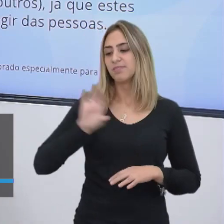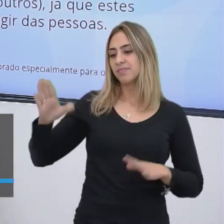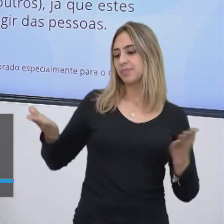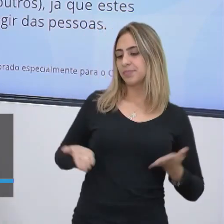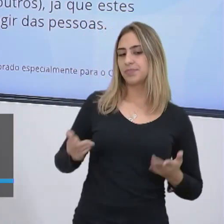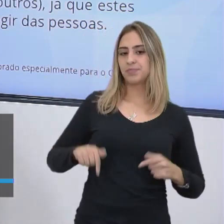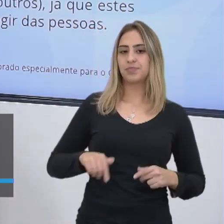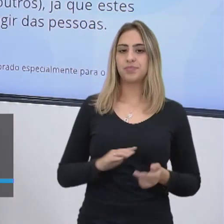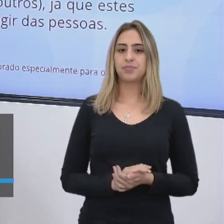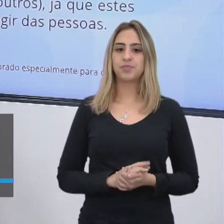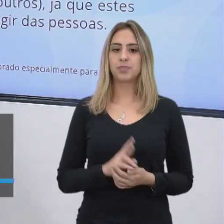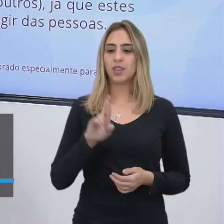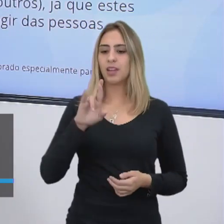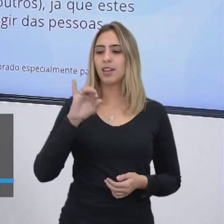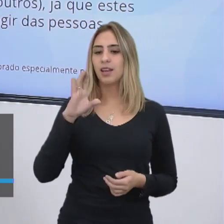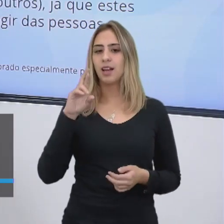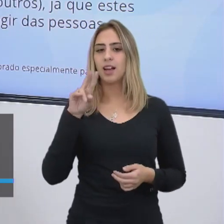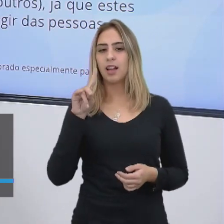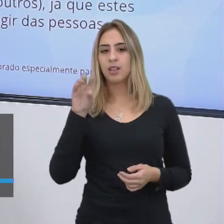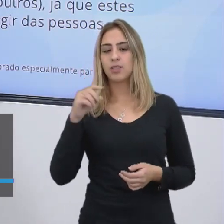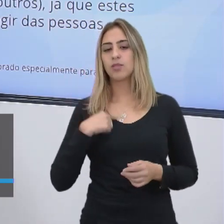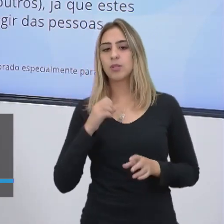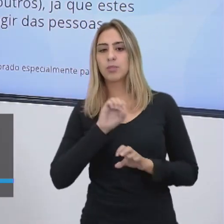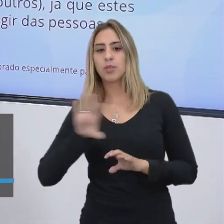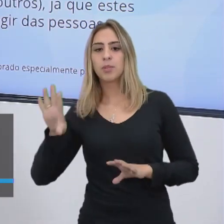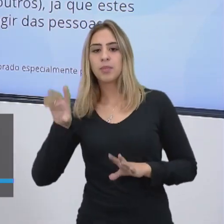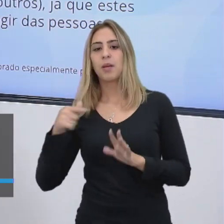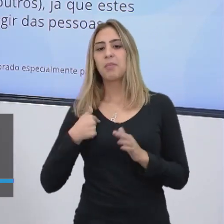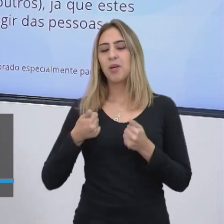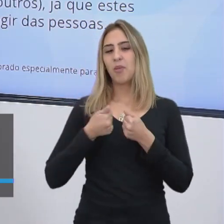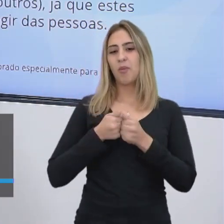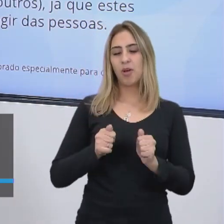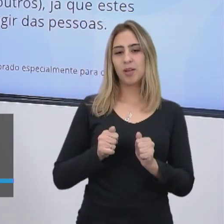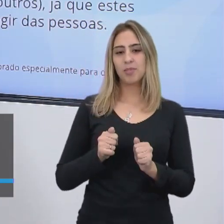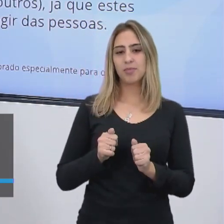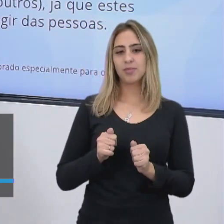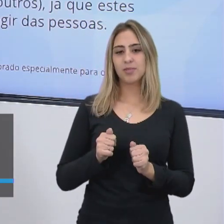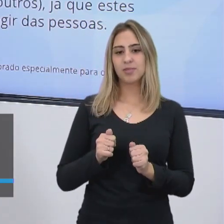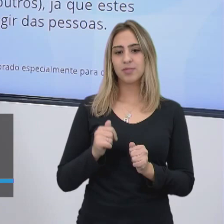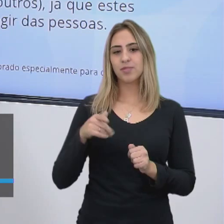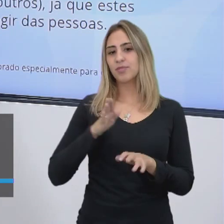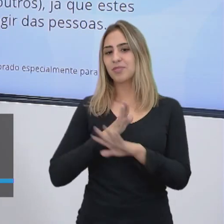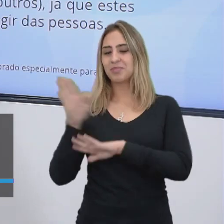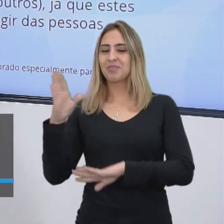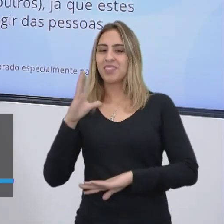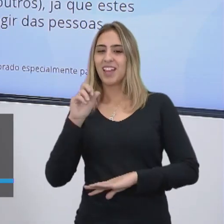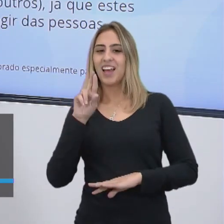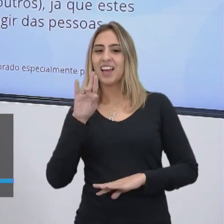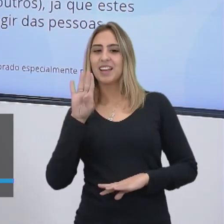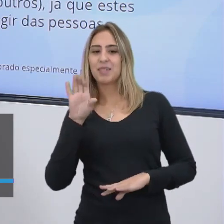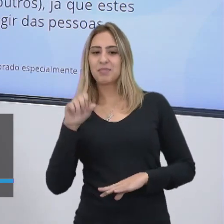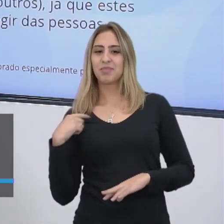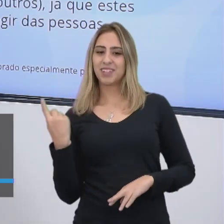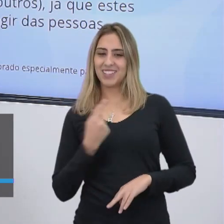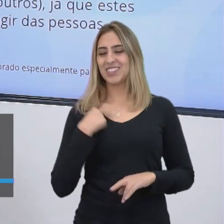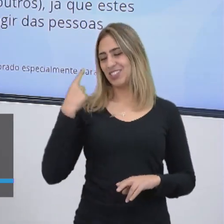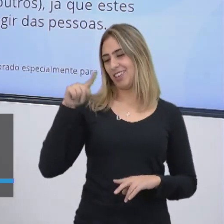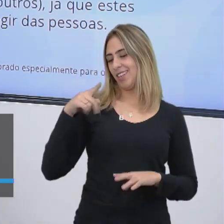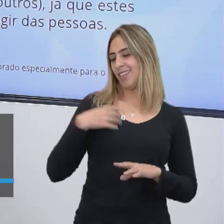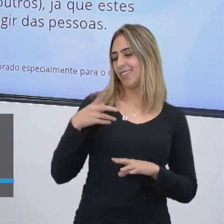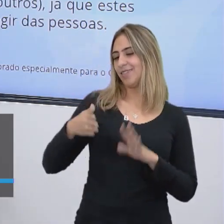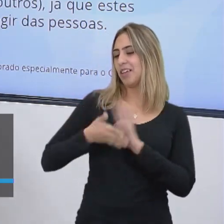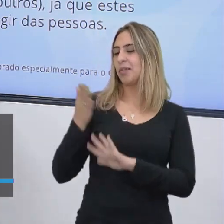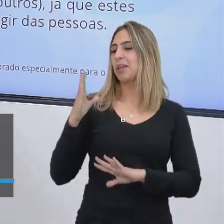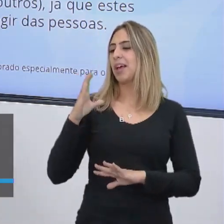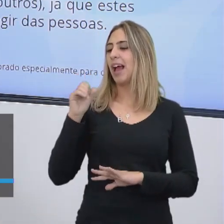mentira, sou o Ricardinho, vou sair daqui hoje, pegar meu ônibus e vou pro Caribe. Porque a gente é desses que vai de ônibus pro Caribe.